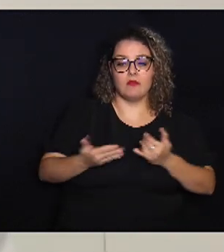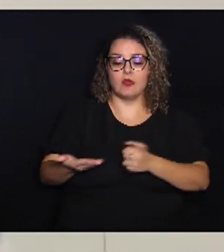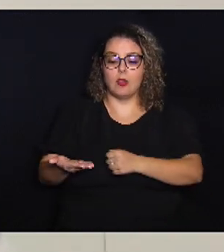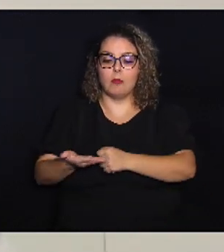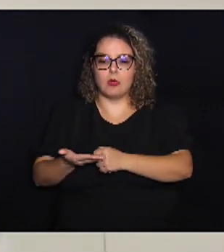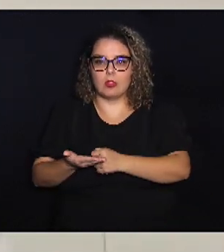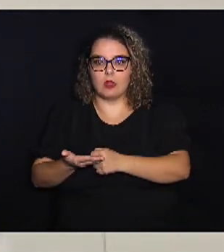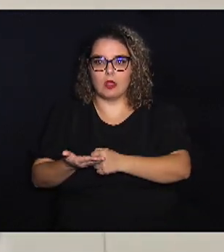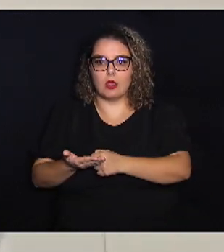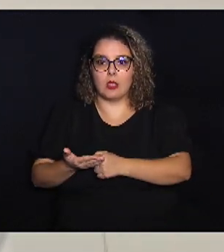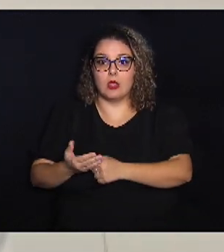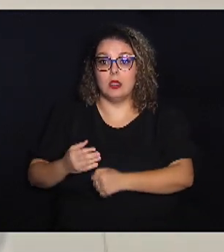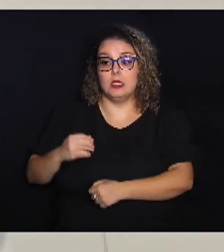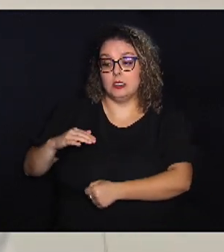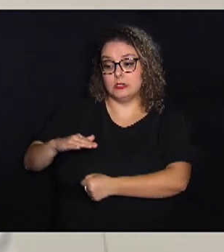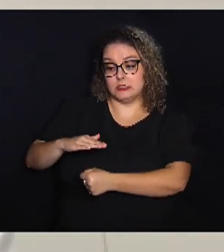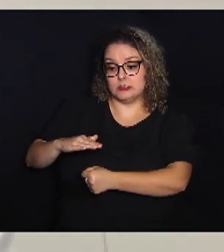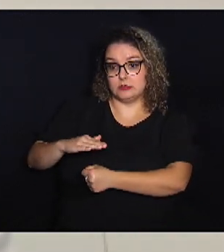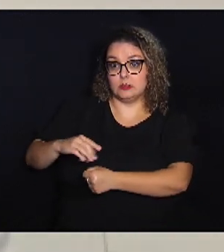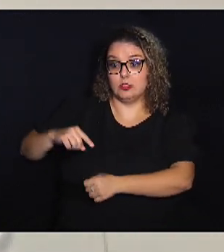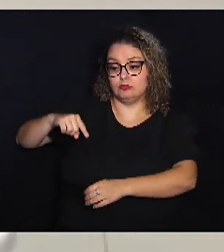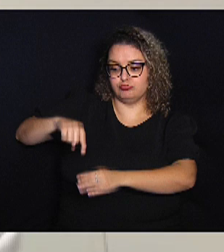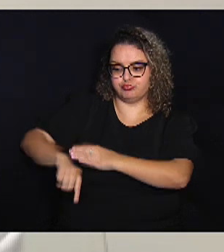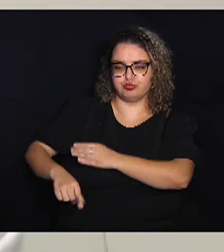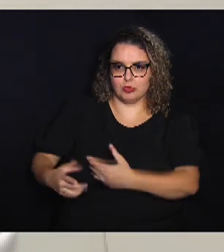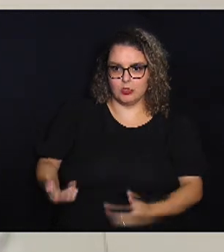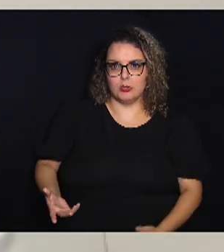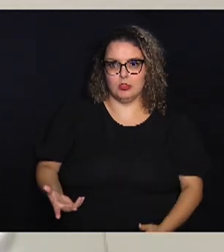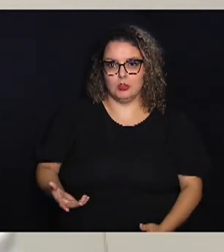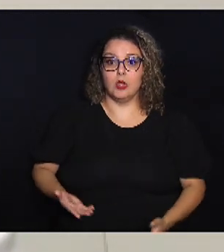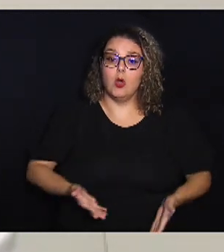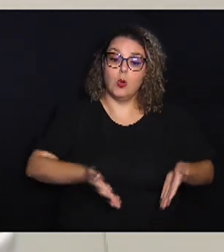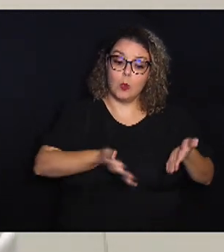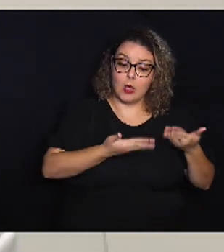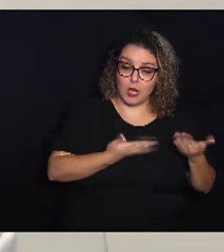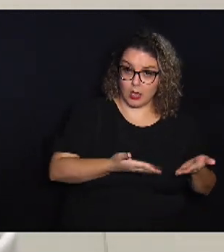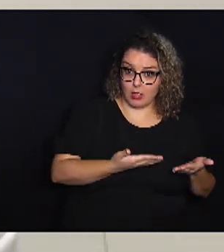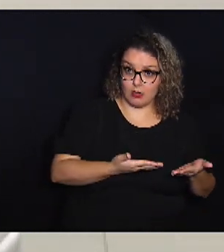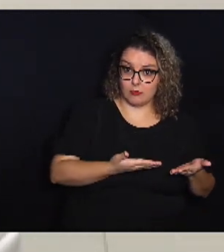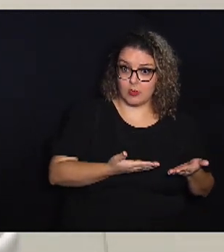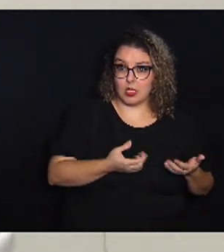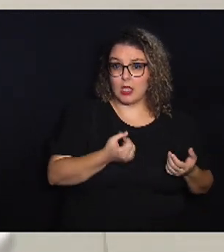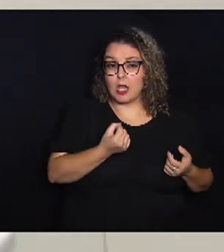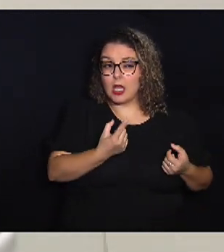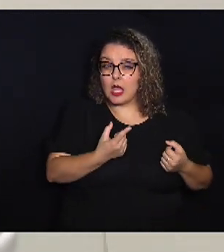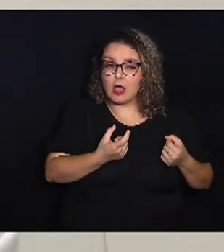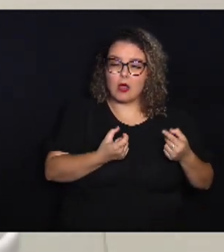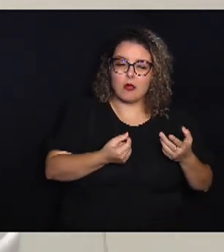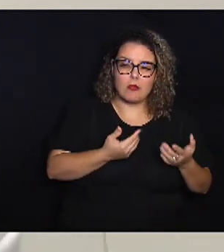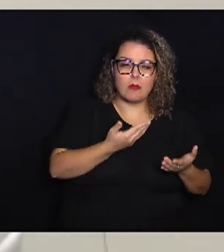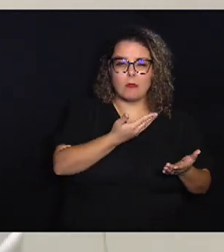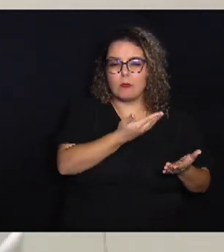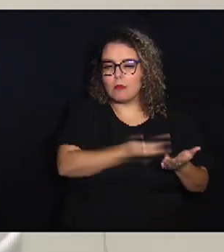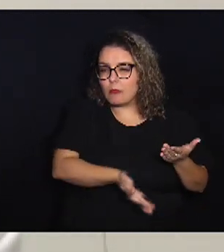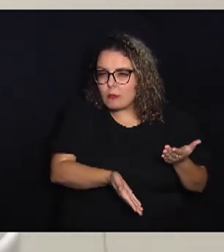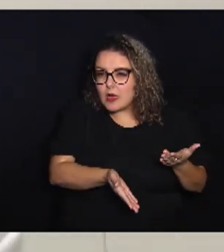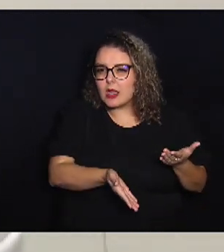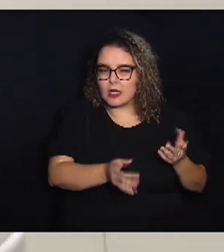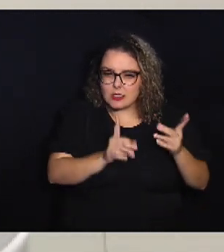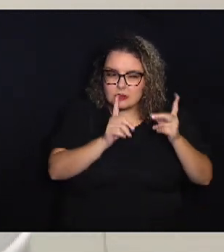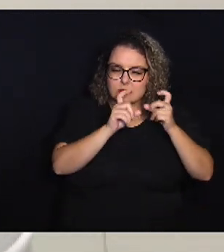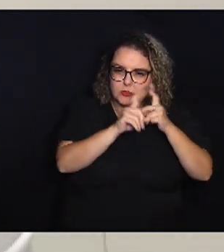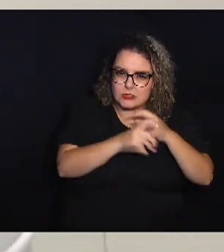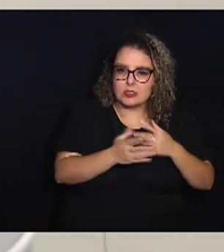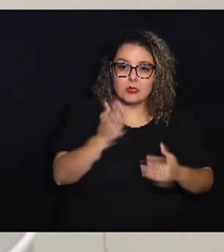moderado, severo e profundo. Então, um grau leve, a pessoa tem algum tipo de dificuldade